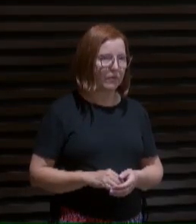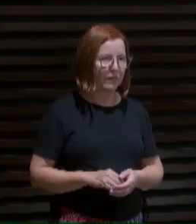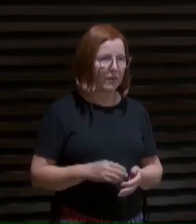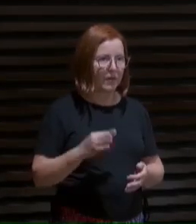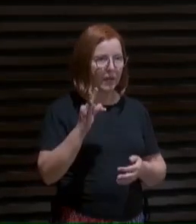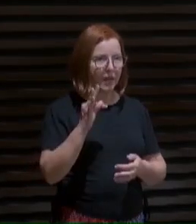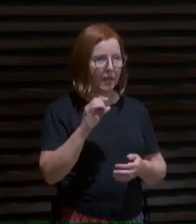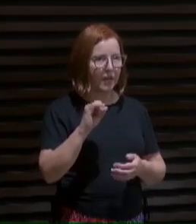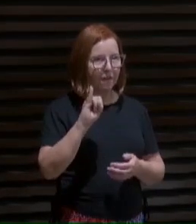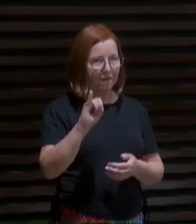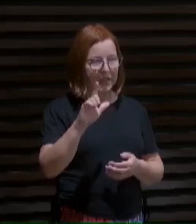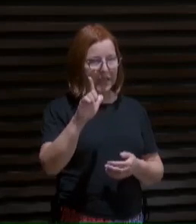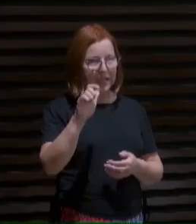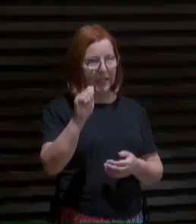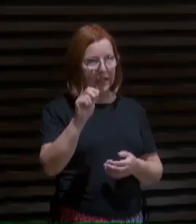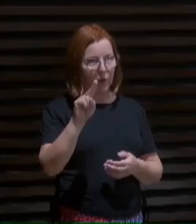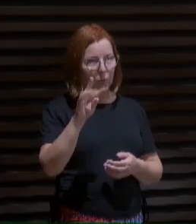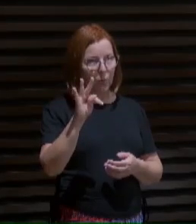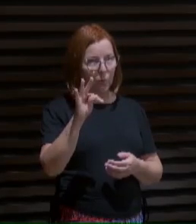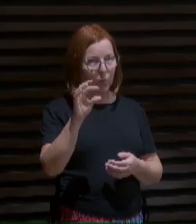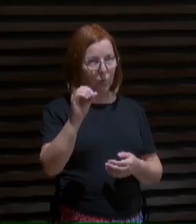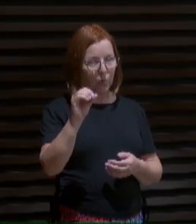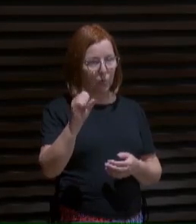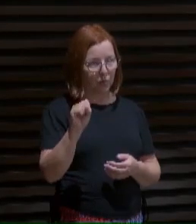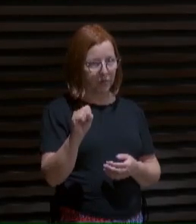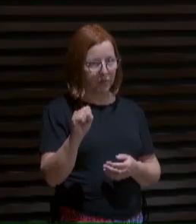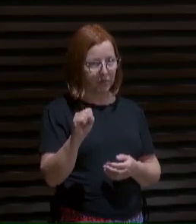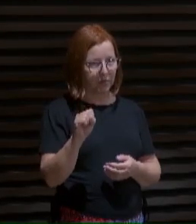philautos. Os homens serão